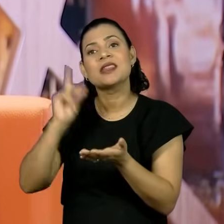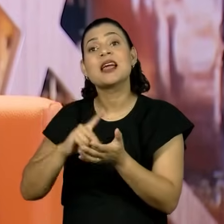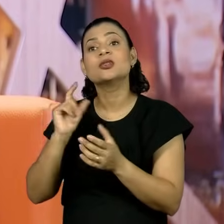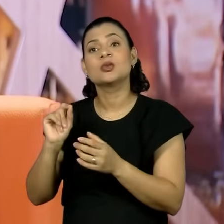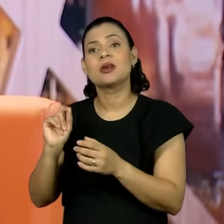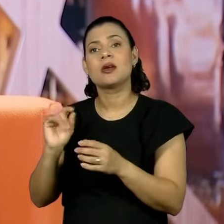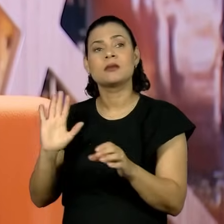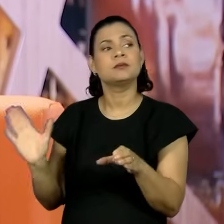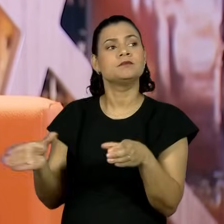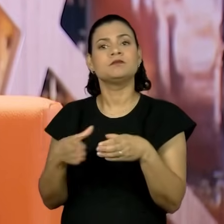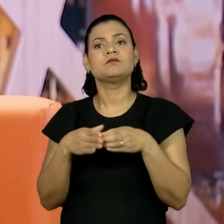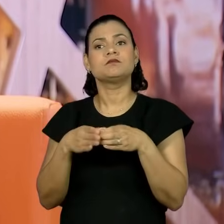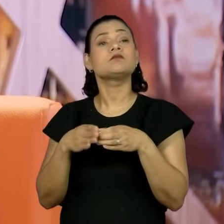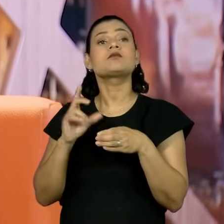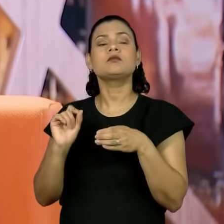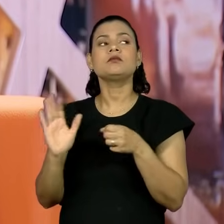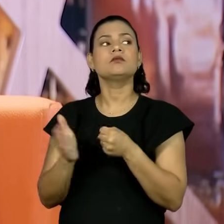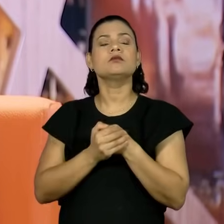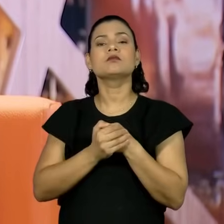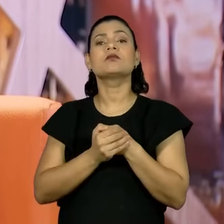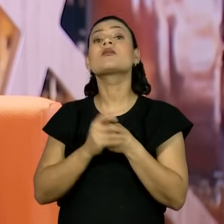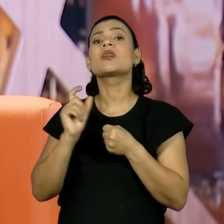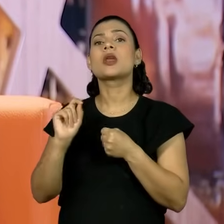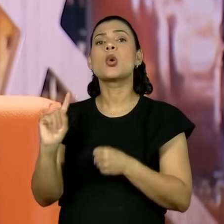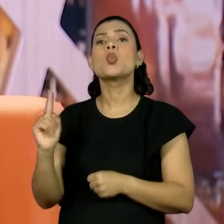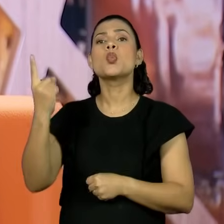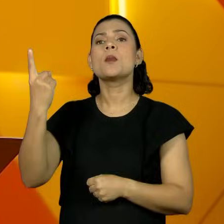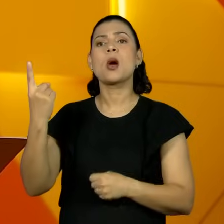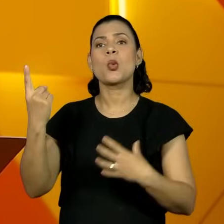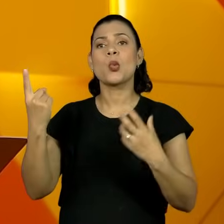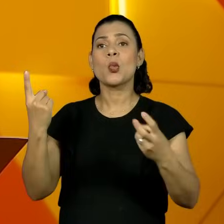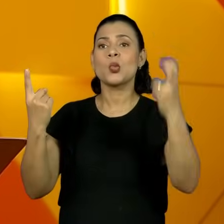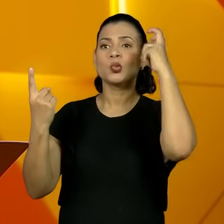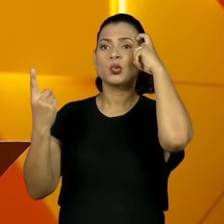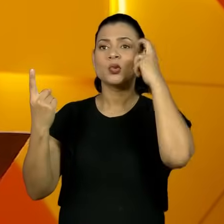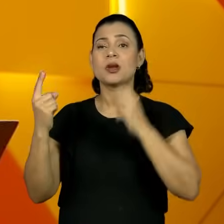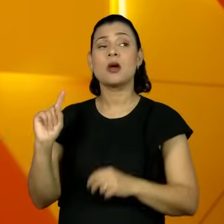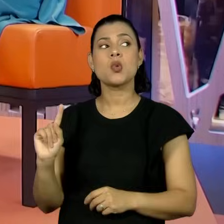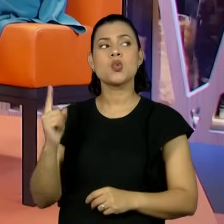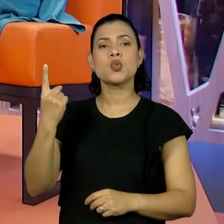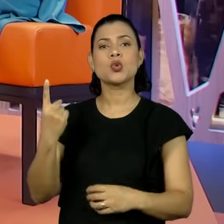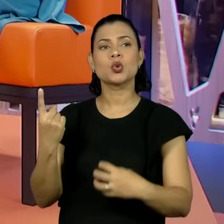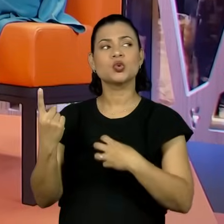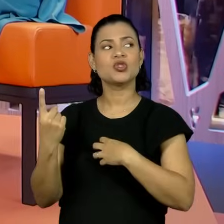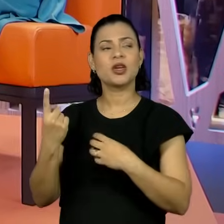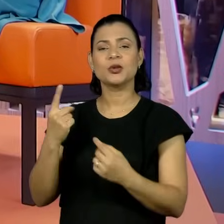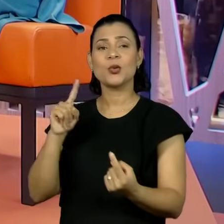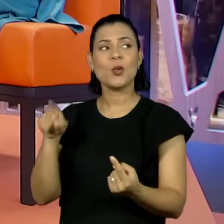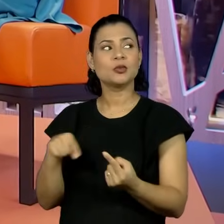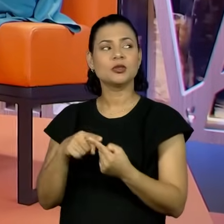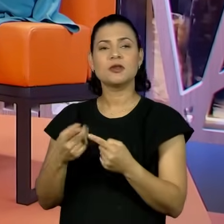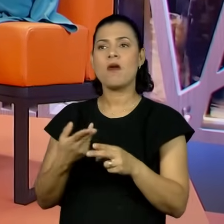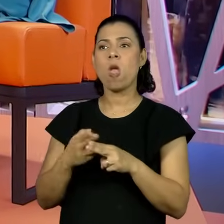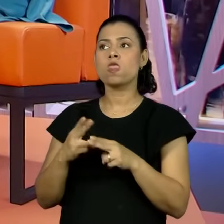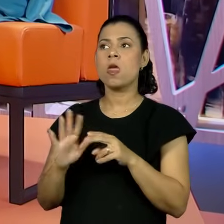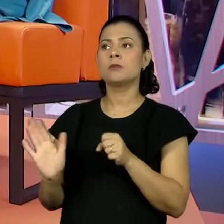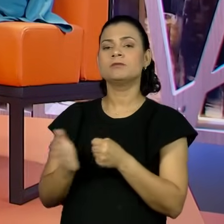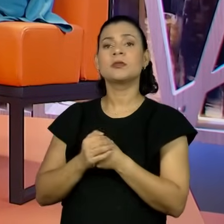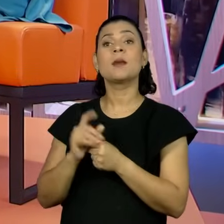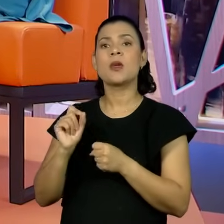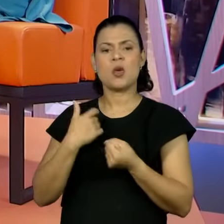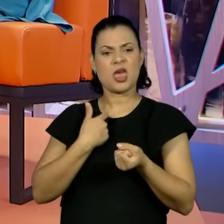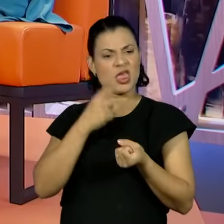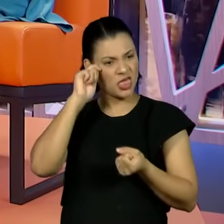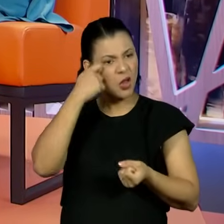foi monocultural, e ela não foi assim por inocência, ela foi assim por um objetivo. Um objetivo, óbvio. Para escravizar,